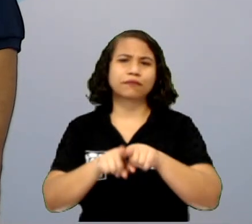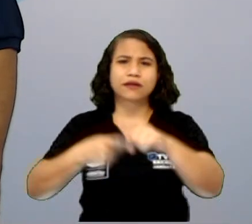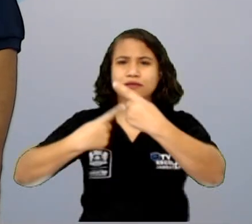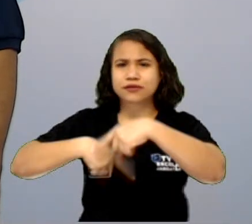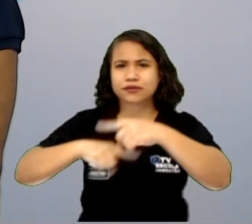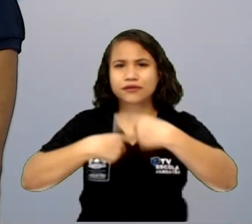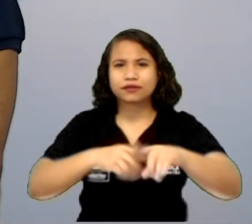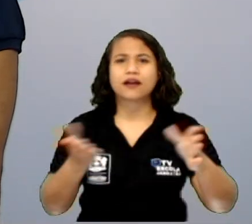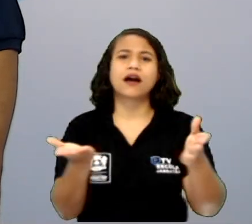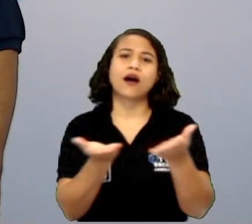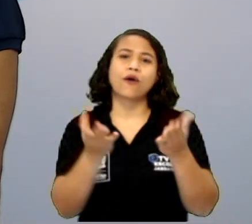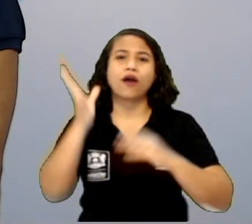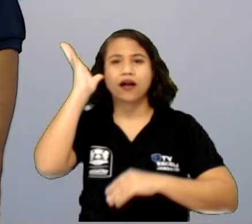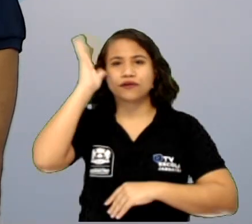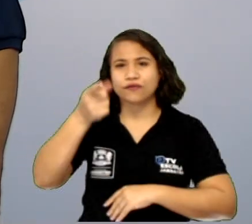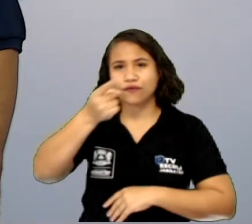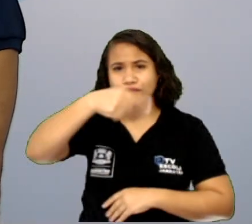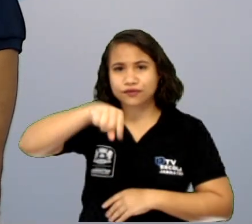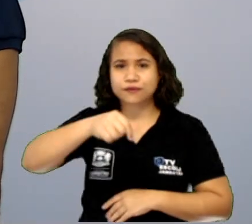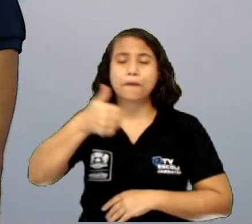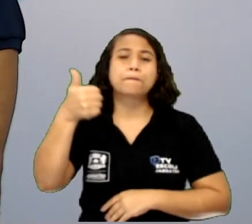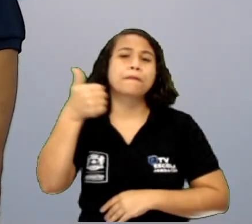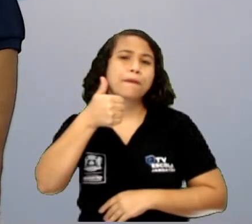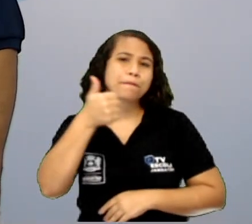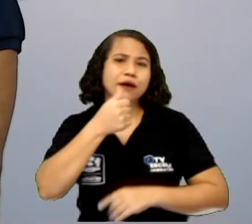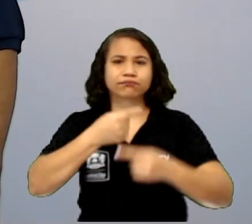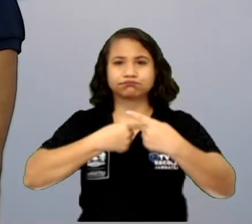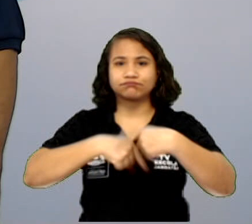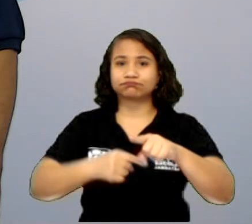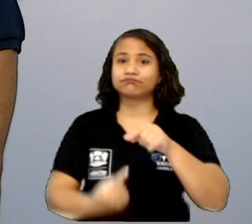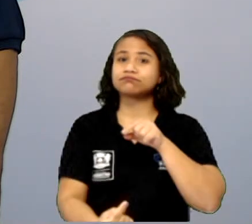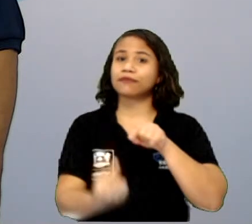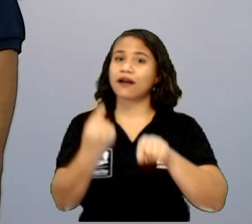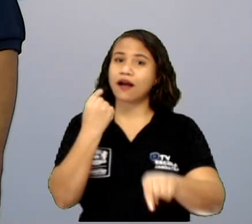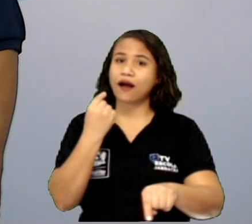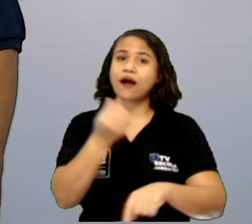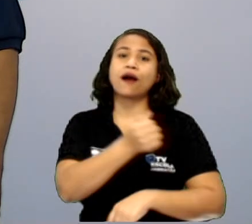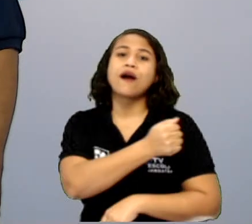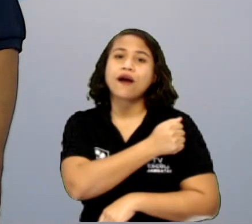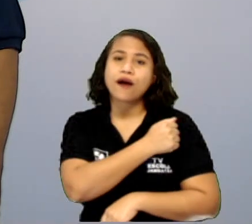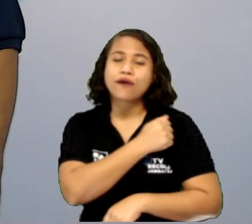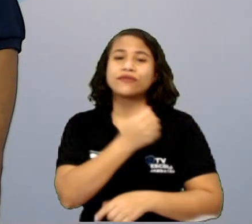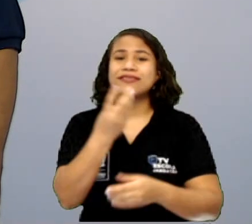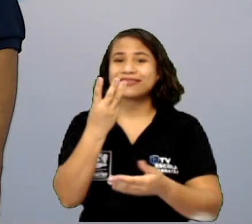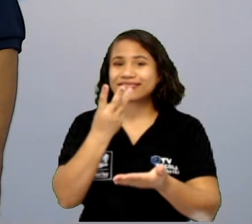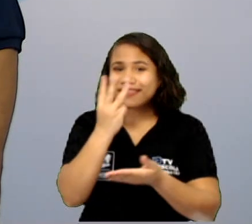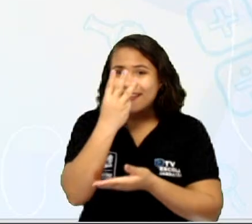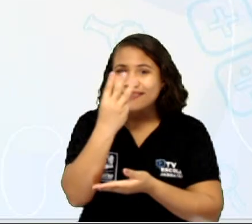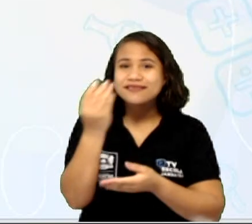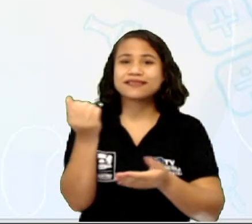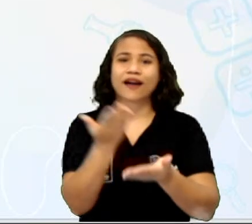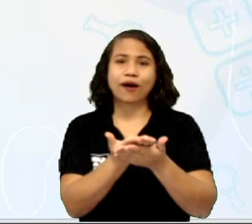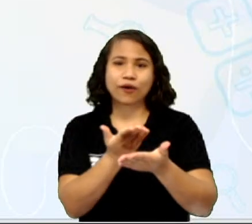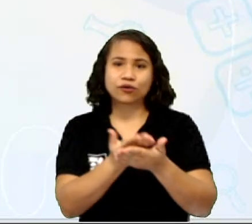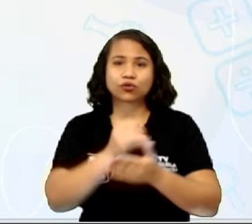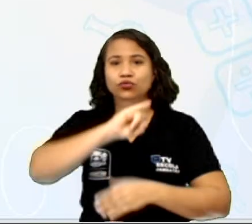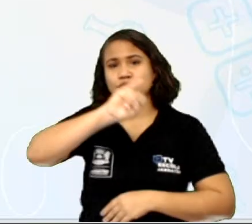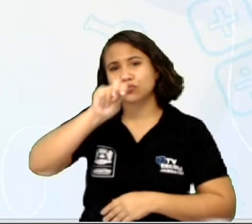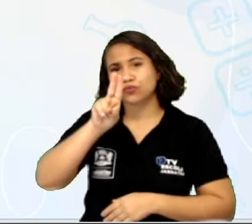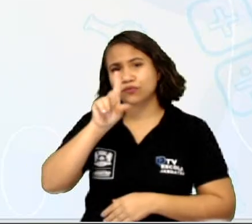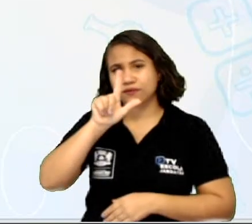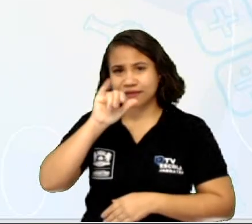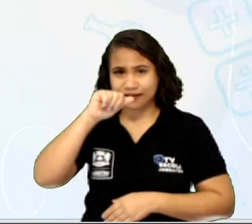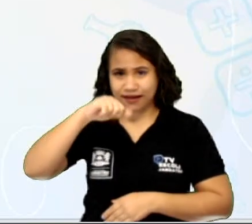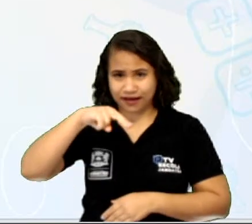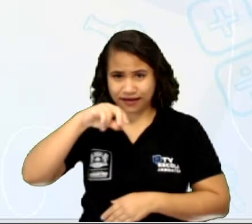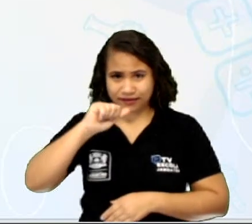né que eu vou resolver agora com vocês primeiro desafio que eu apresentei na aula 3 que ele falava o seguinte eu Juliana recebeu